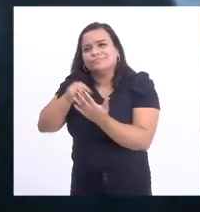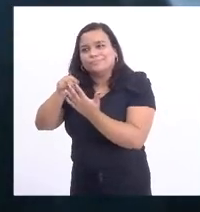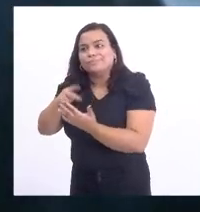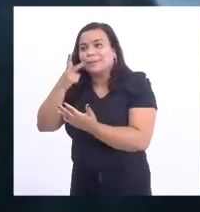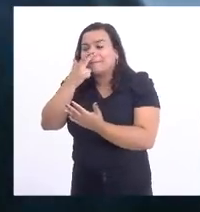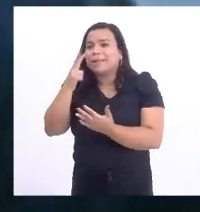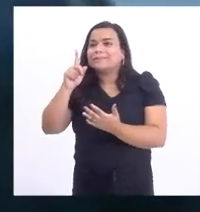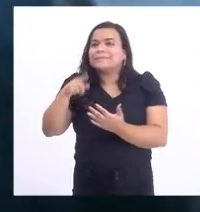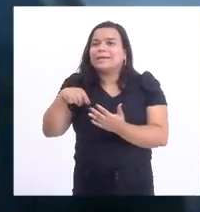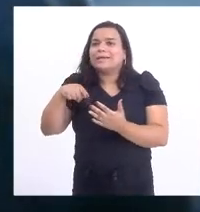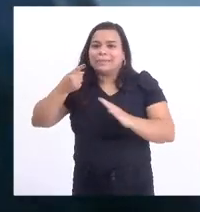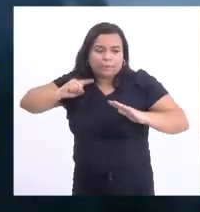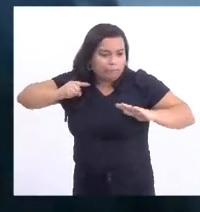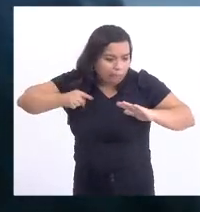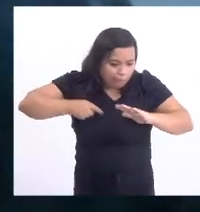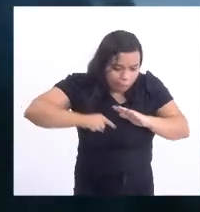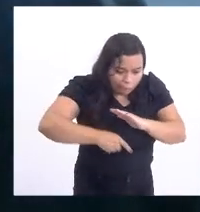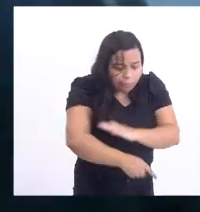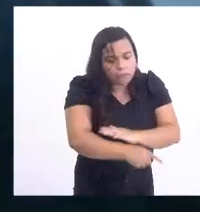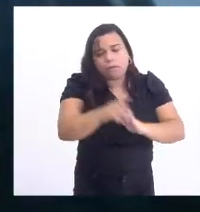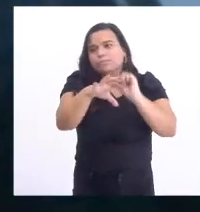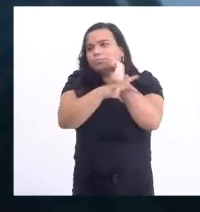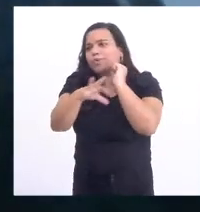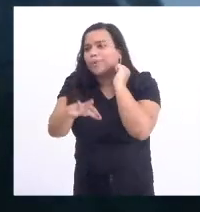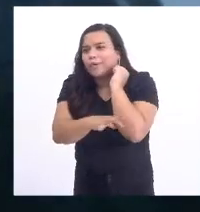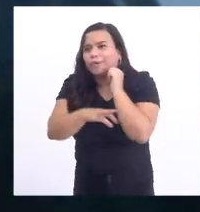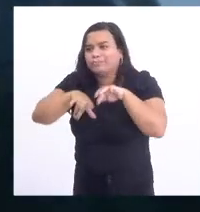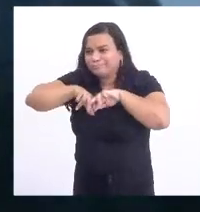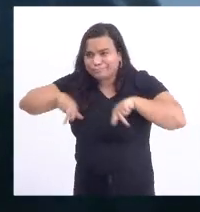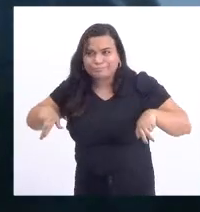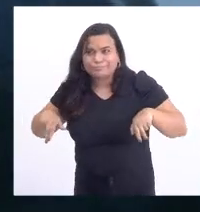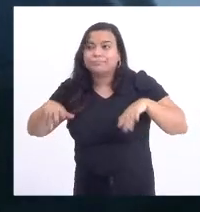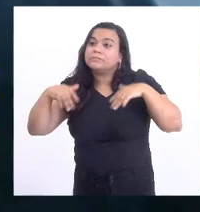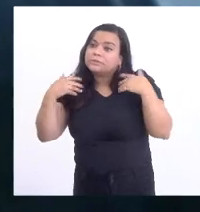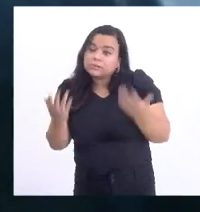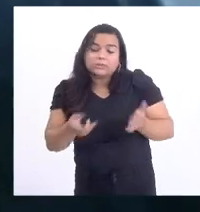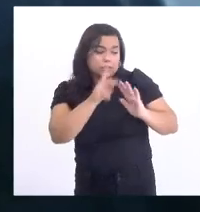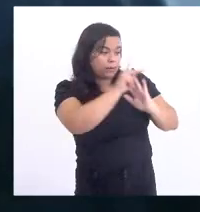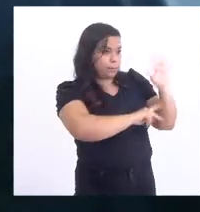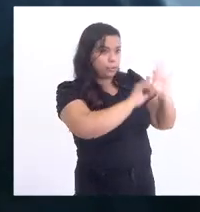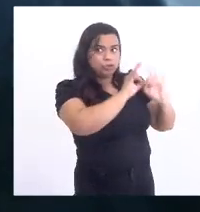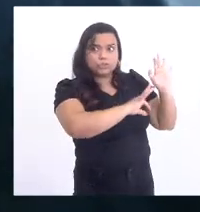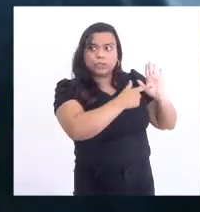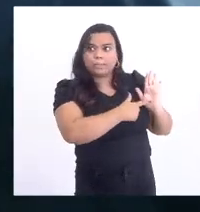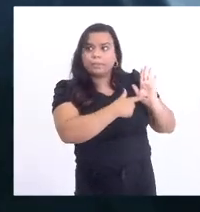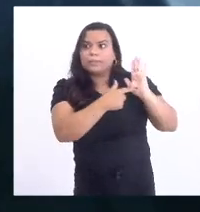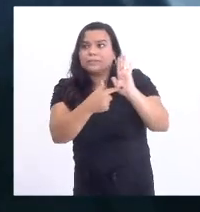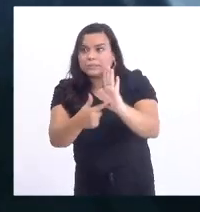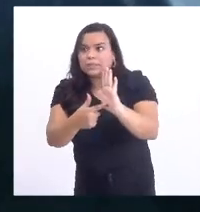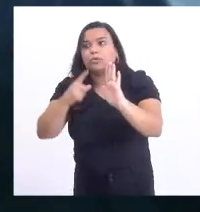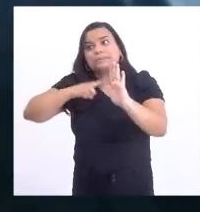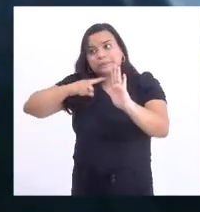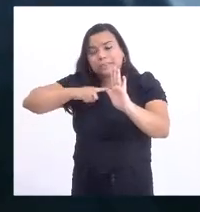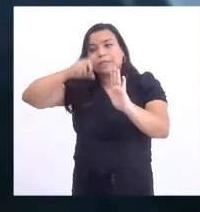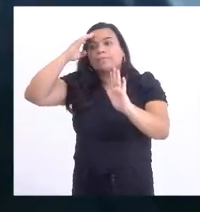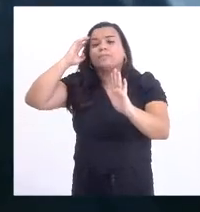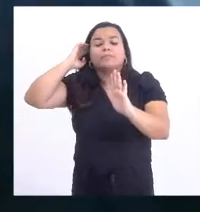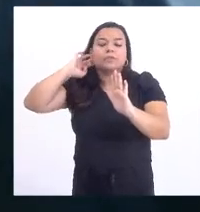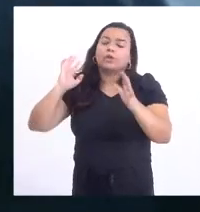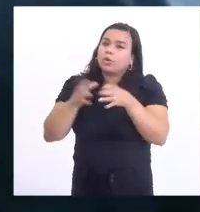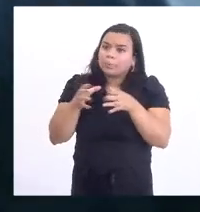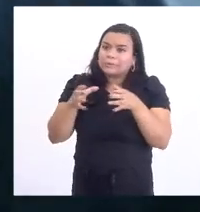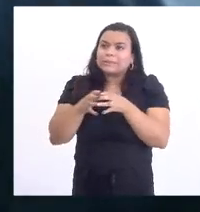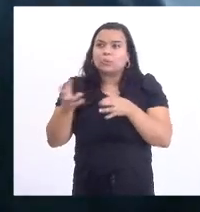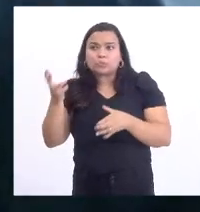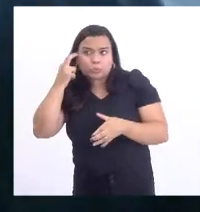submergindo nessa burocracia. Então, o projeto foi apresentado, né? A Comissão de Cultura,